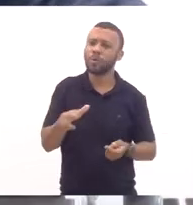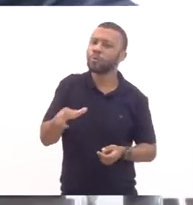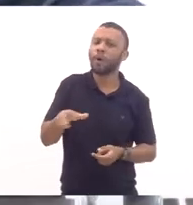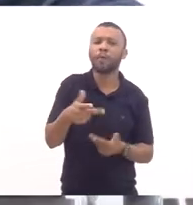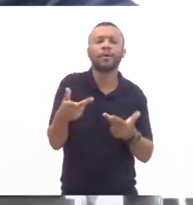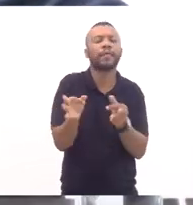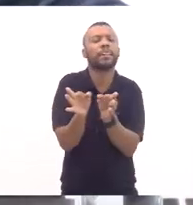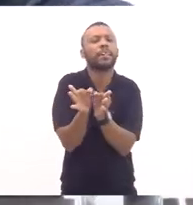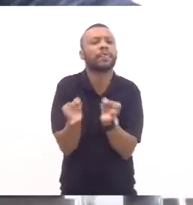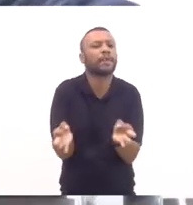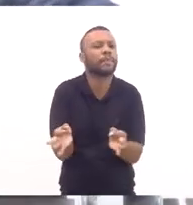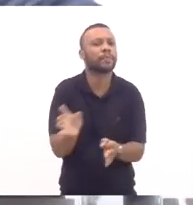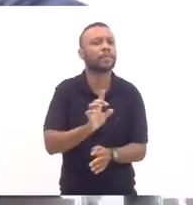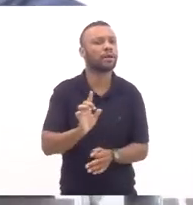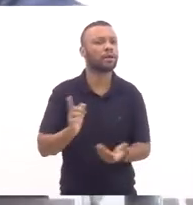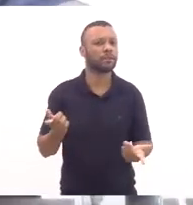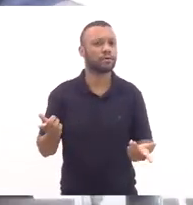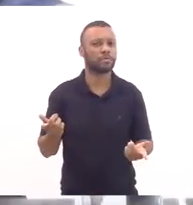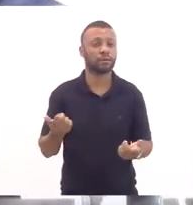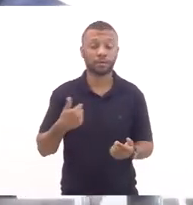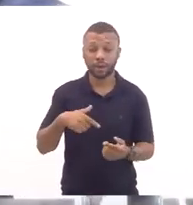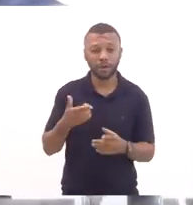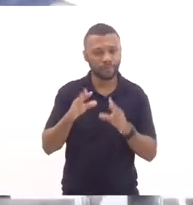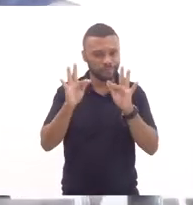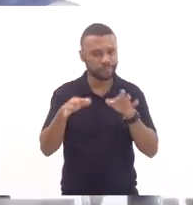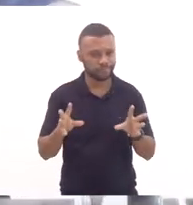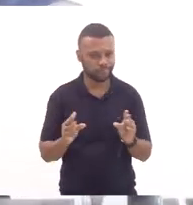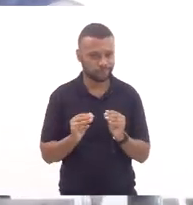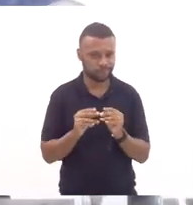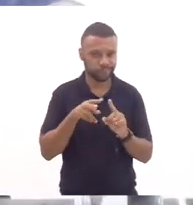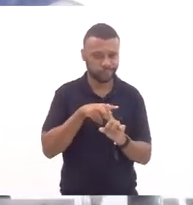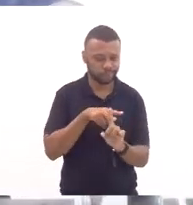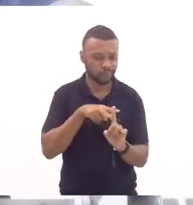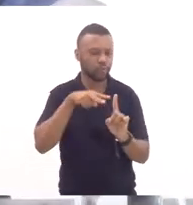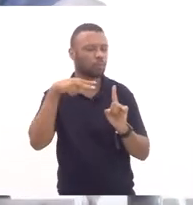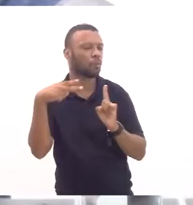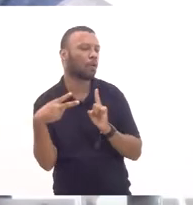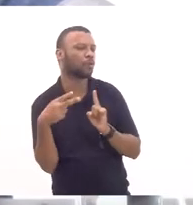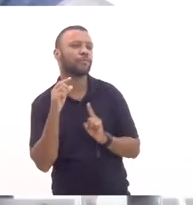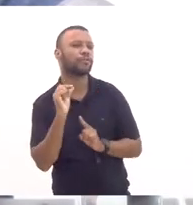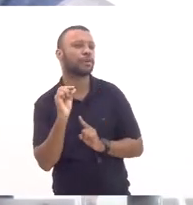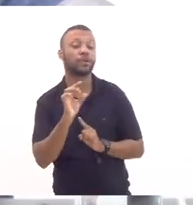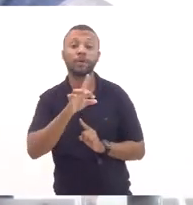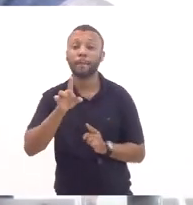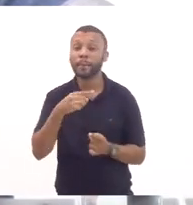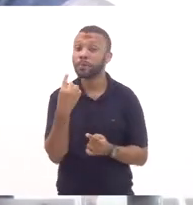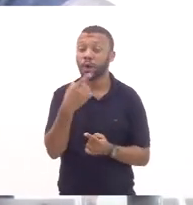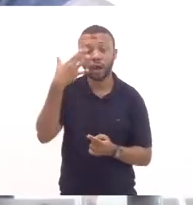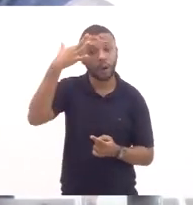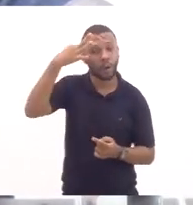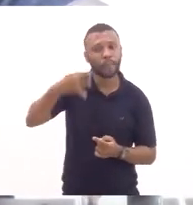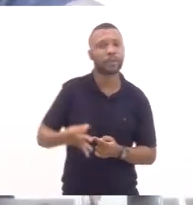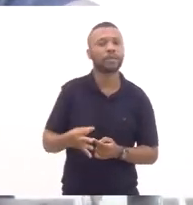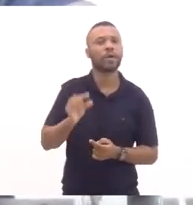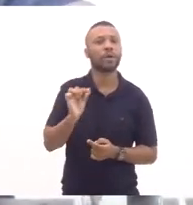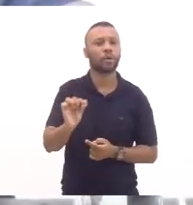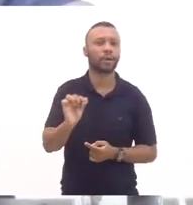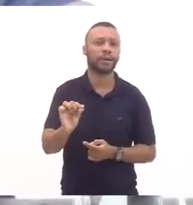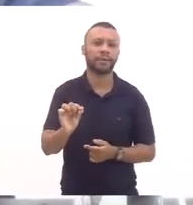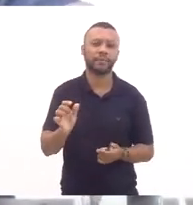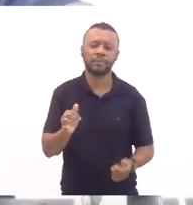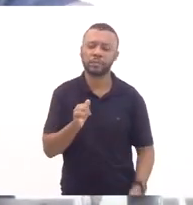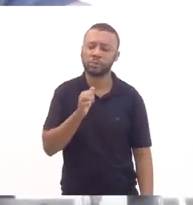É um ponto de vista, Mônica, eu vou encerrar. Obrigada, ainda mais. Só para entender aqui,